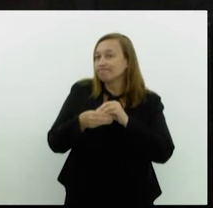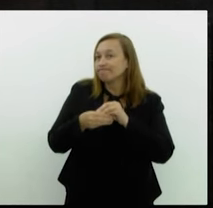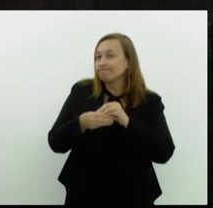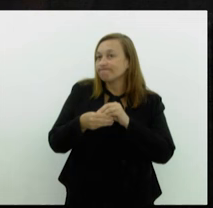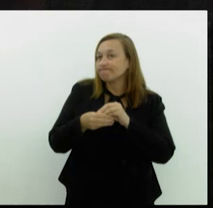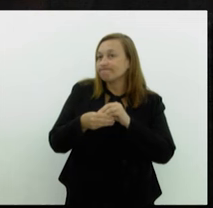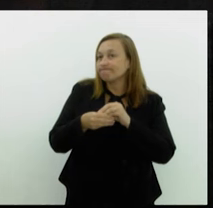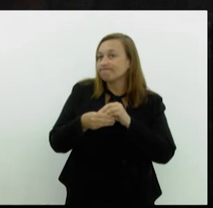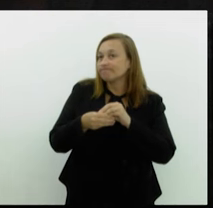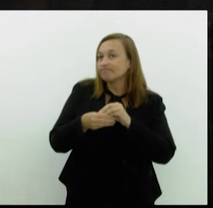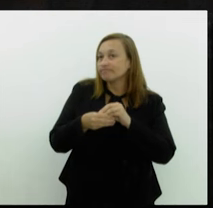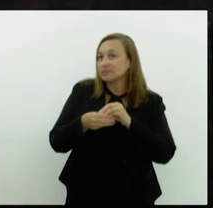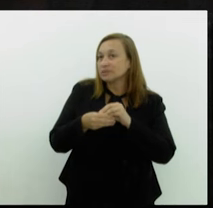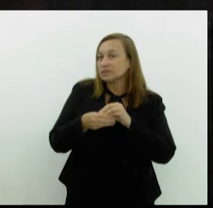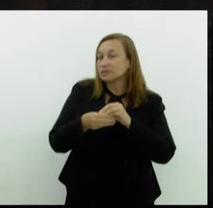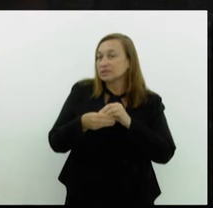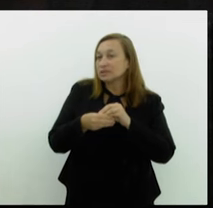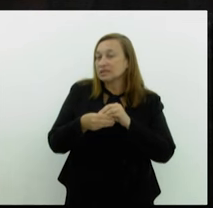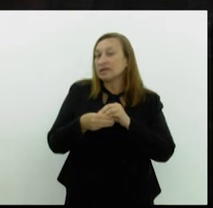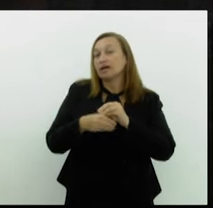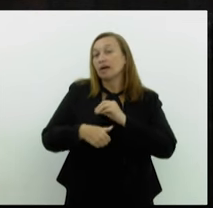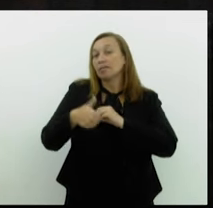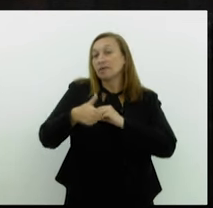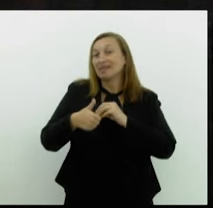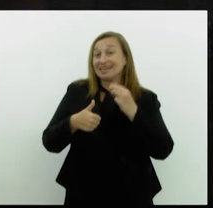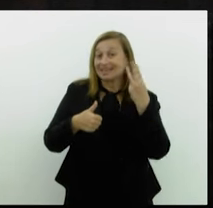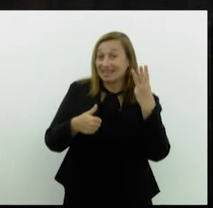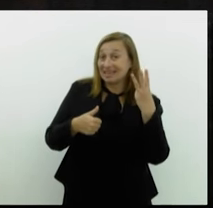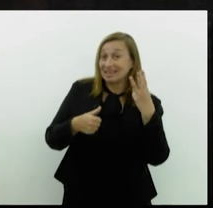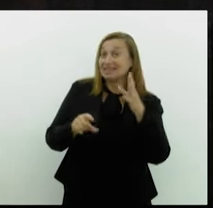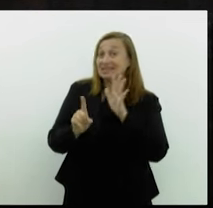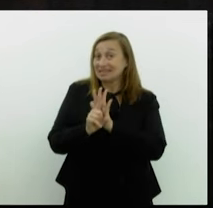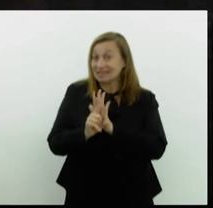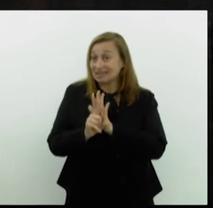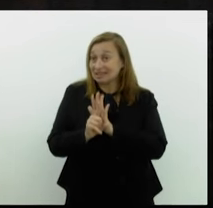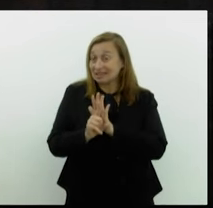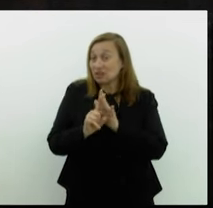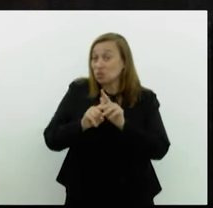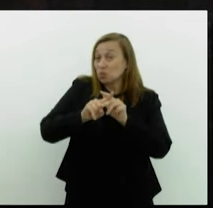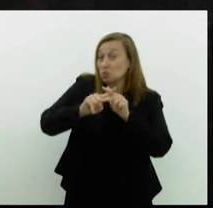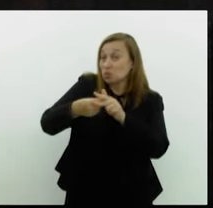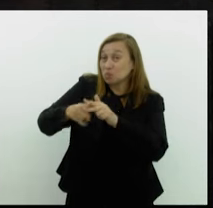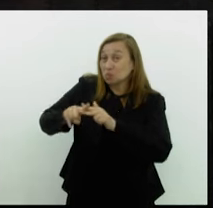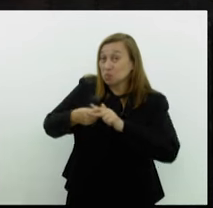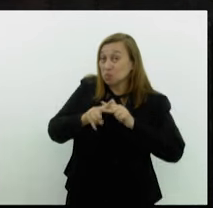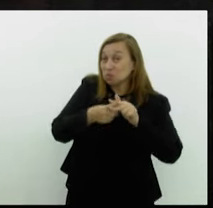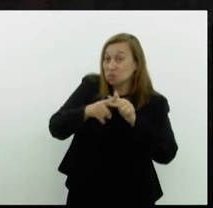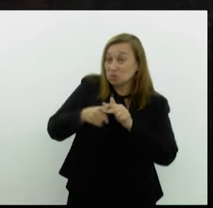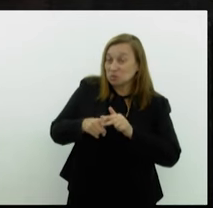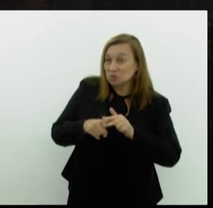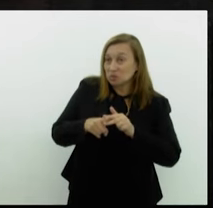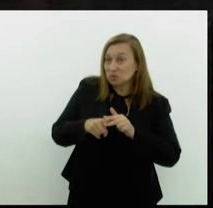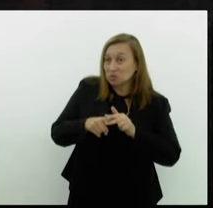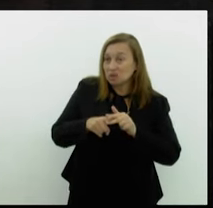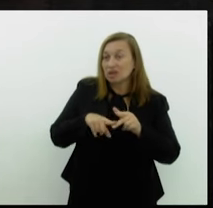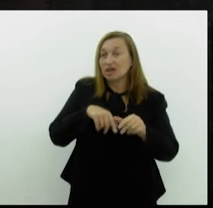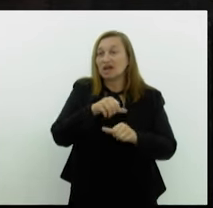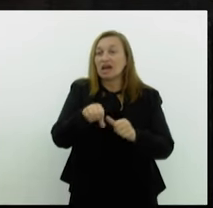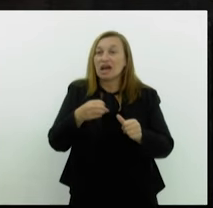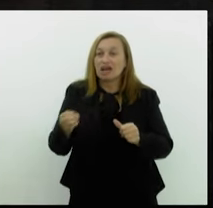a primeira de três leis, que visa regulamentar a